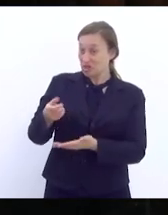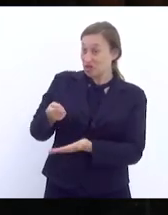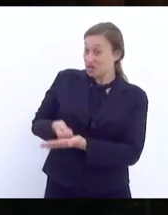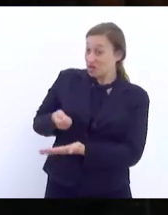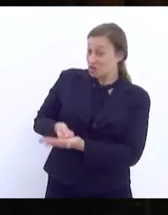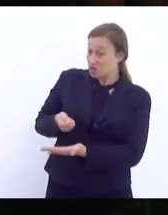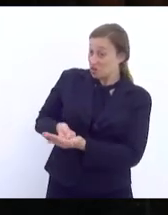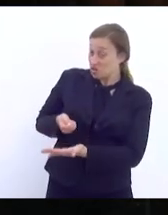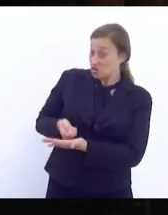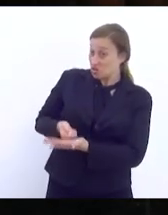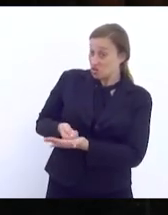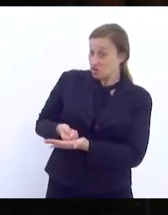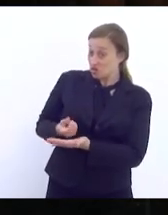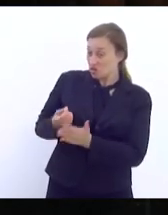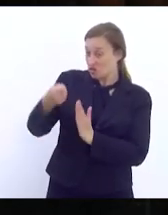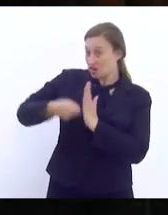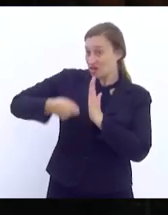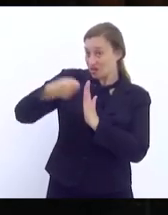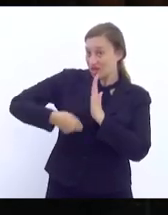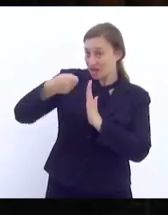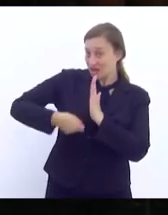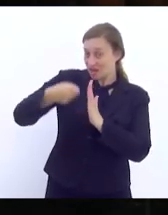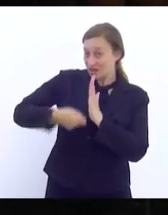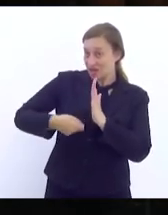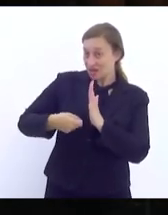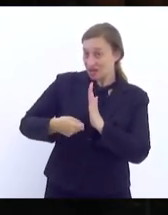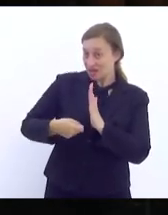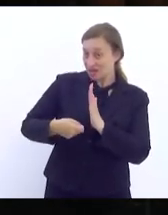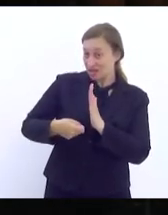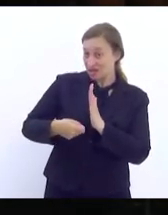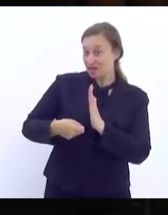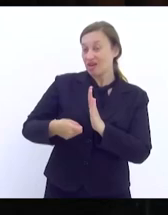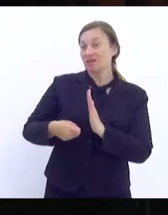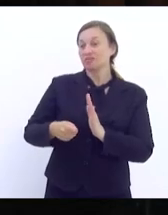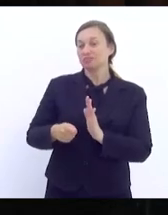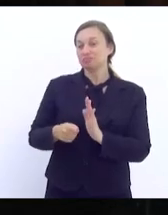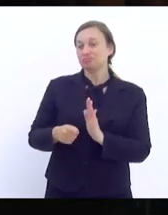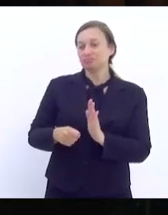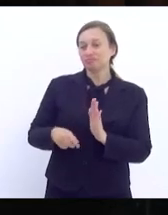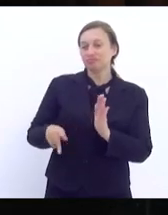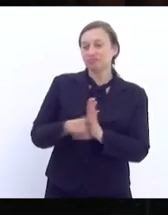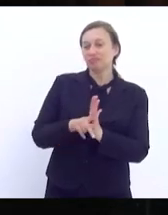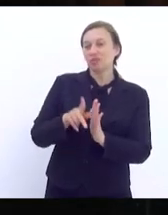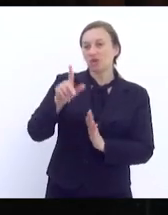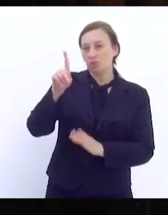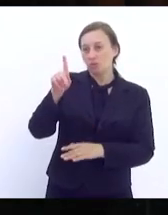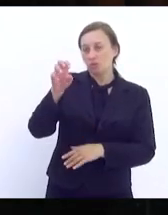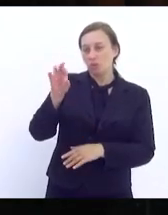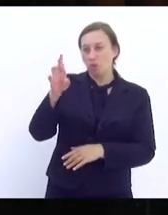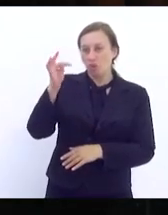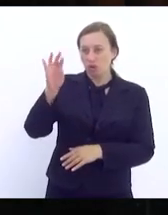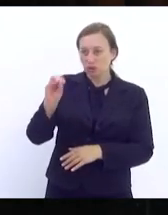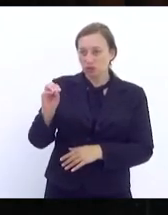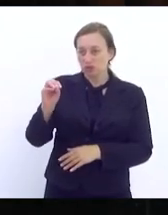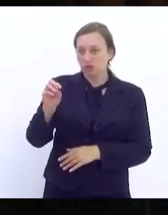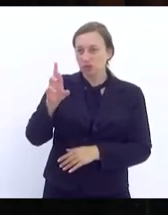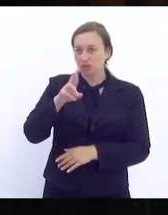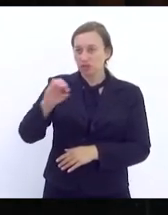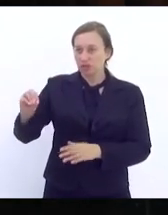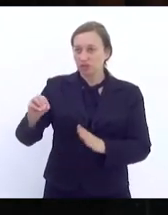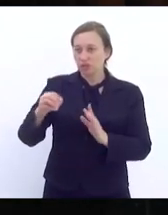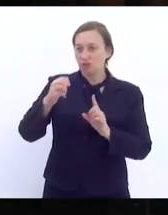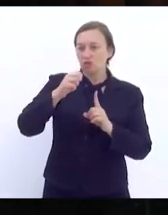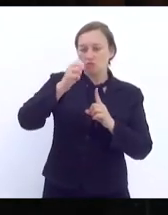pertenceriam a Docas a porta senhor Álvaro Luiz Sávio sendo justo há dois meses três meses no